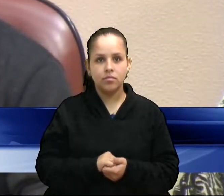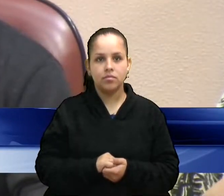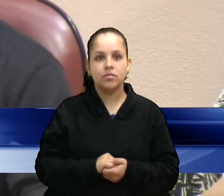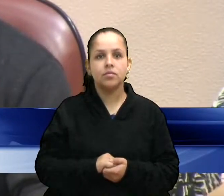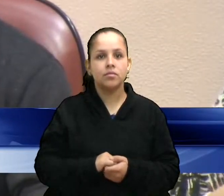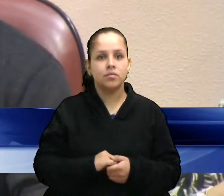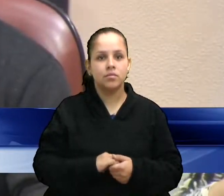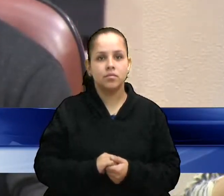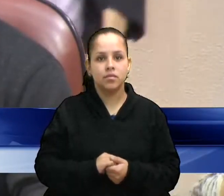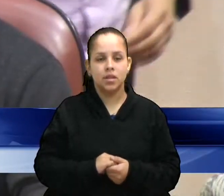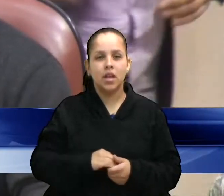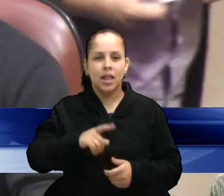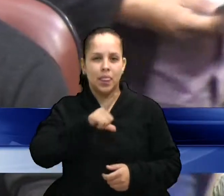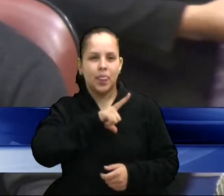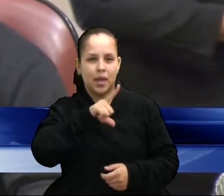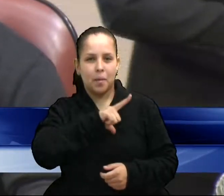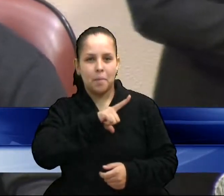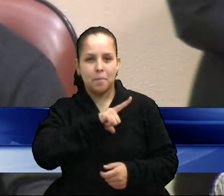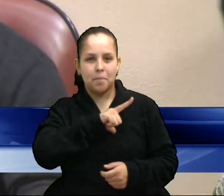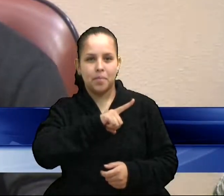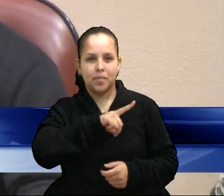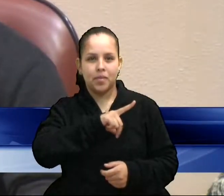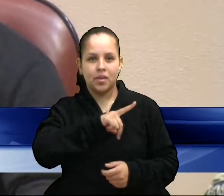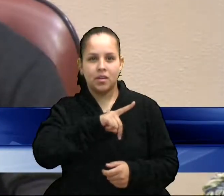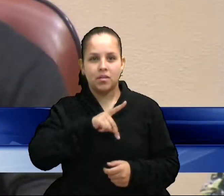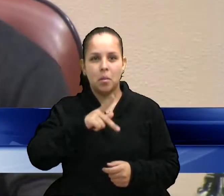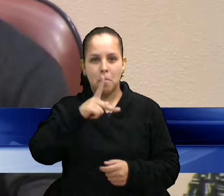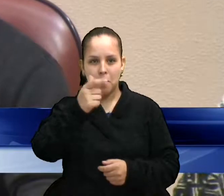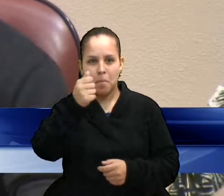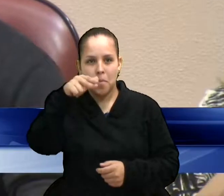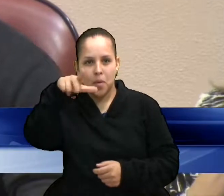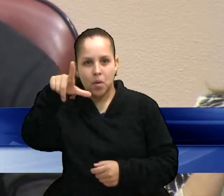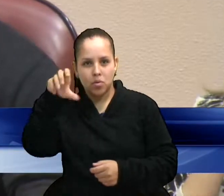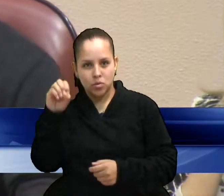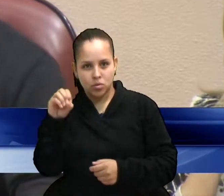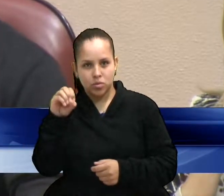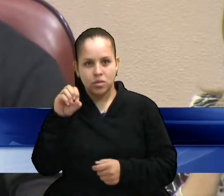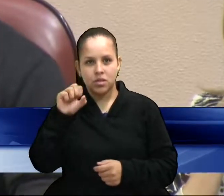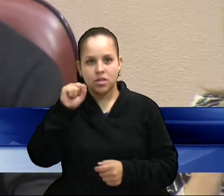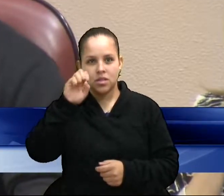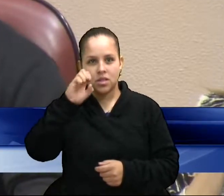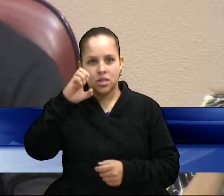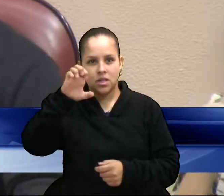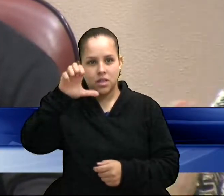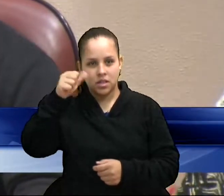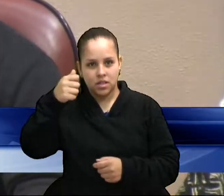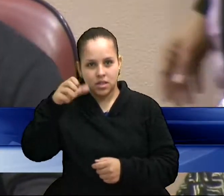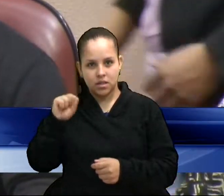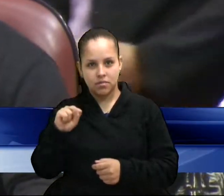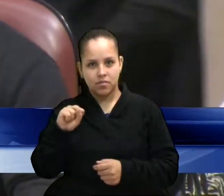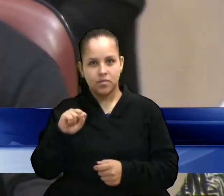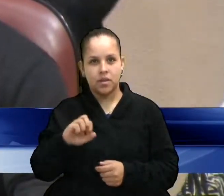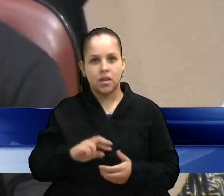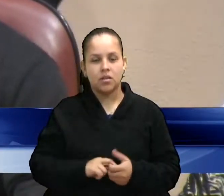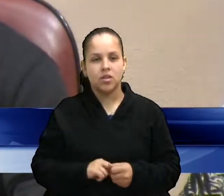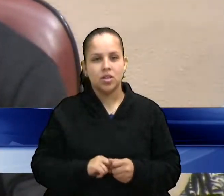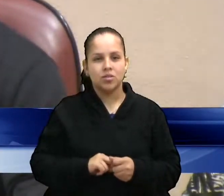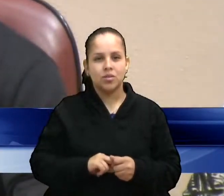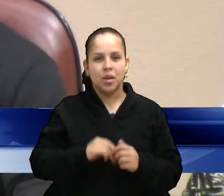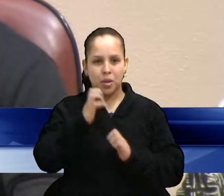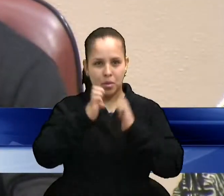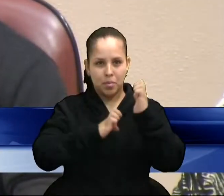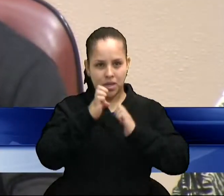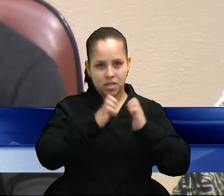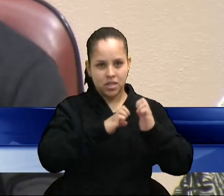o Paulo César dos Santos, então, que representa o Sindicato das Empresas de Fretamento, e na sequência Jefferson Cardoso